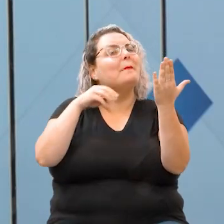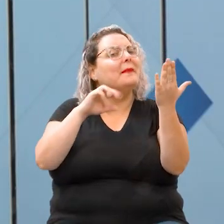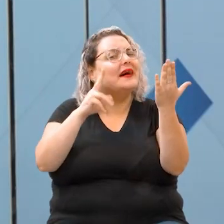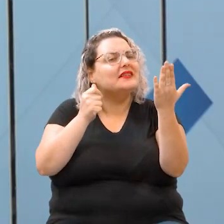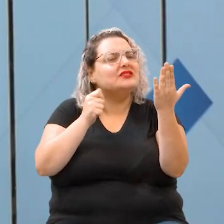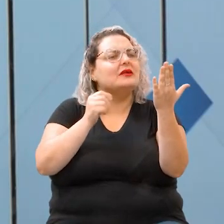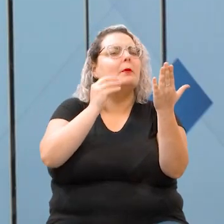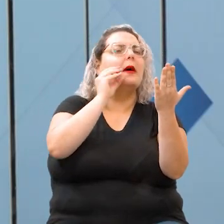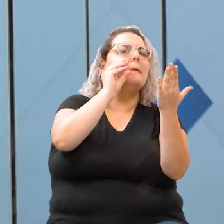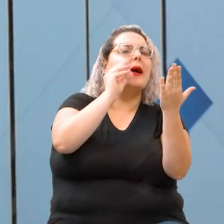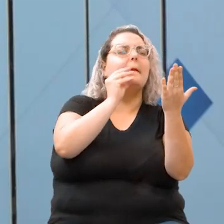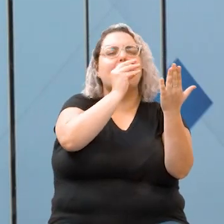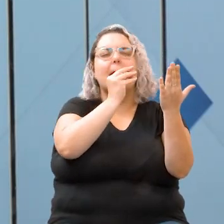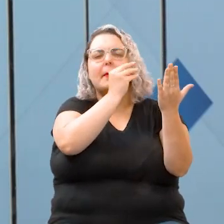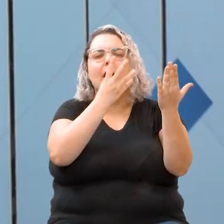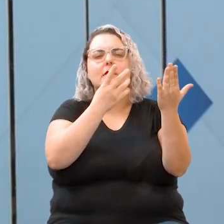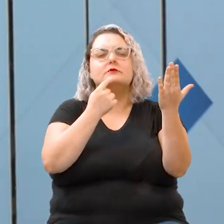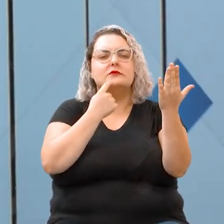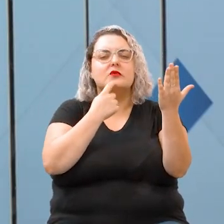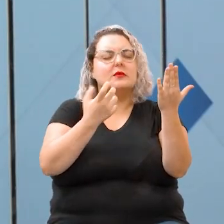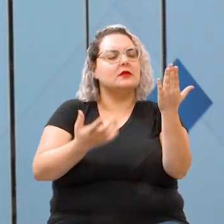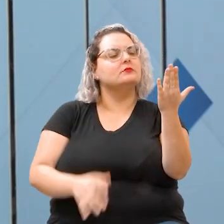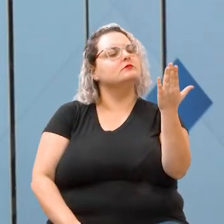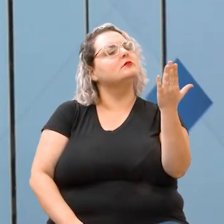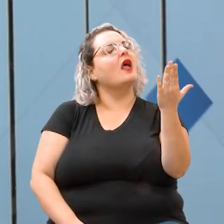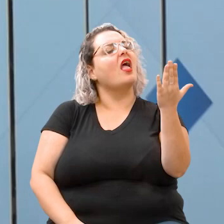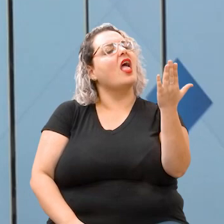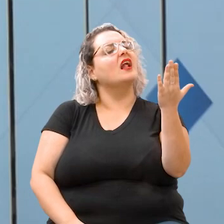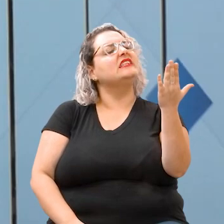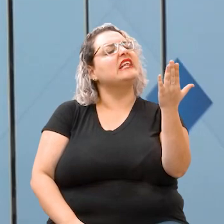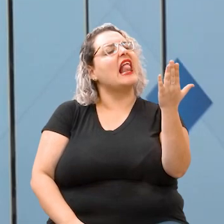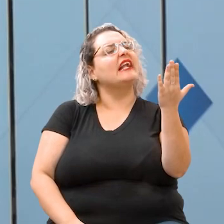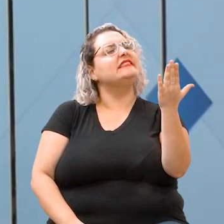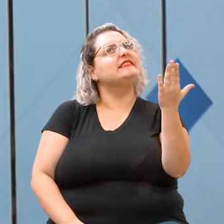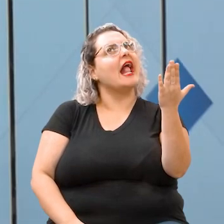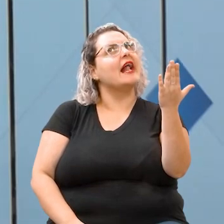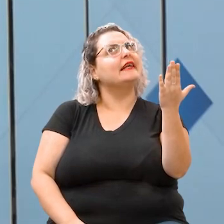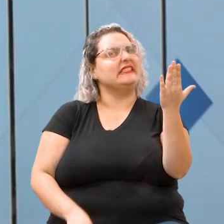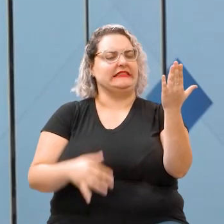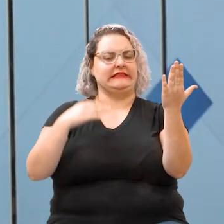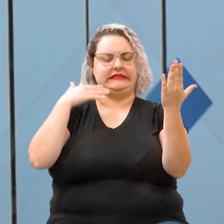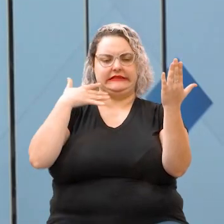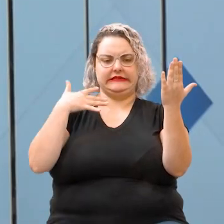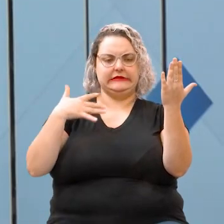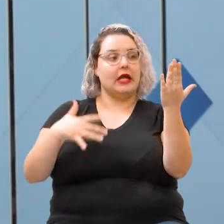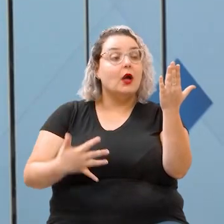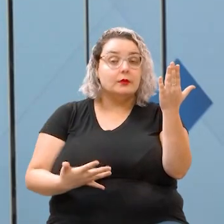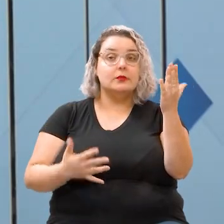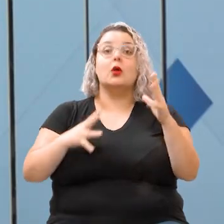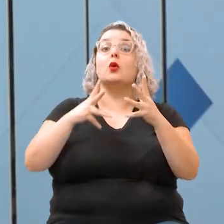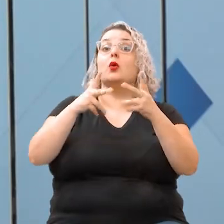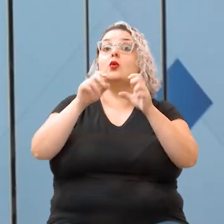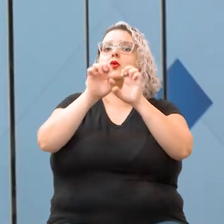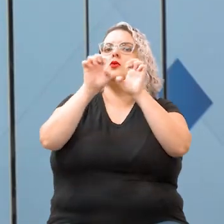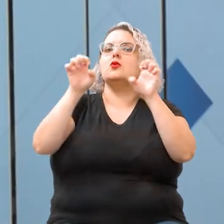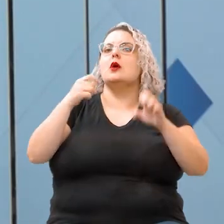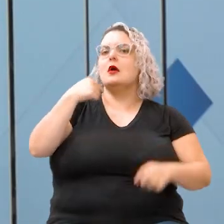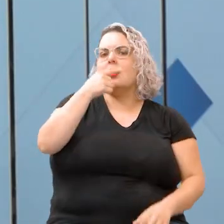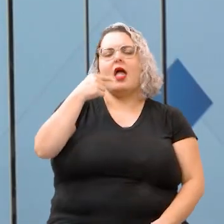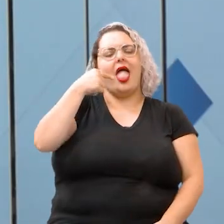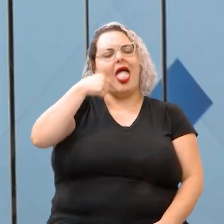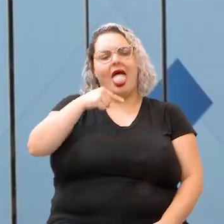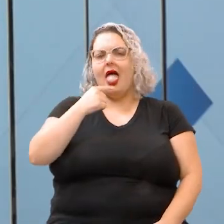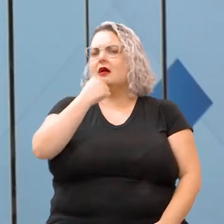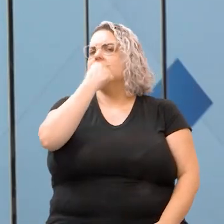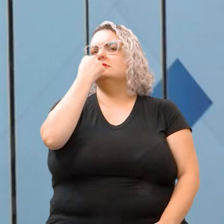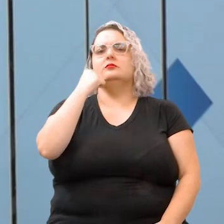umas petecas, são manchinhas avermelhadas, que às vezes causam um ardor, né? Então, toda a estrutura da boca, língua, céu